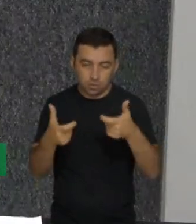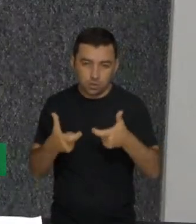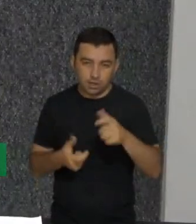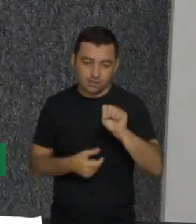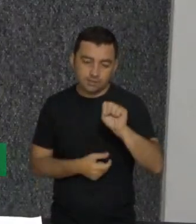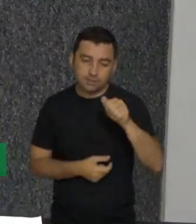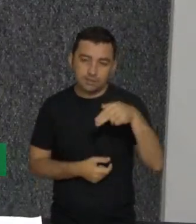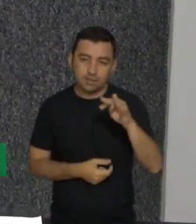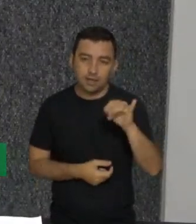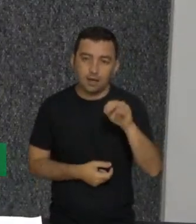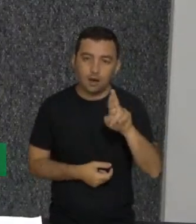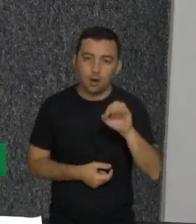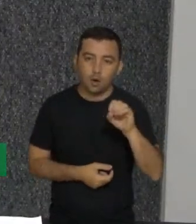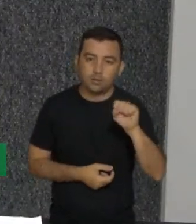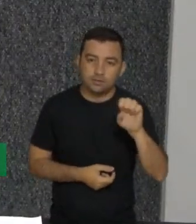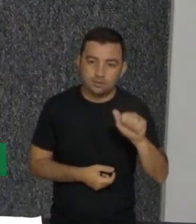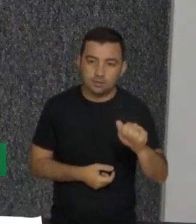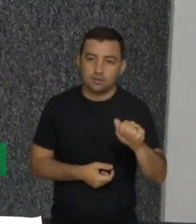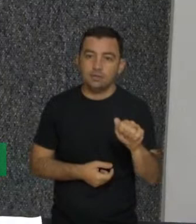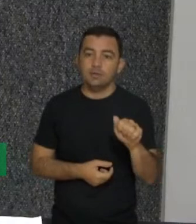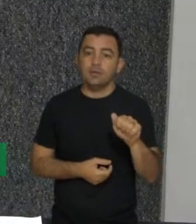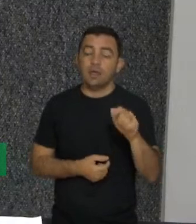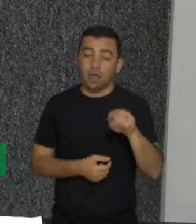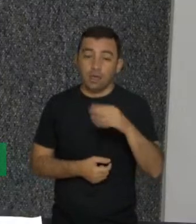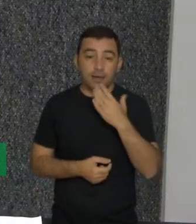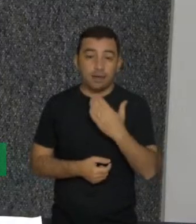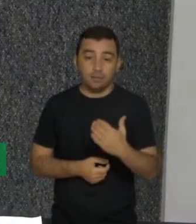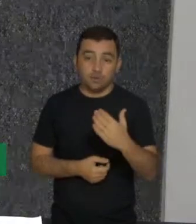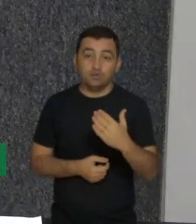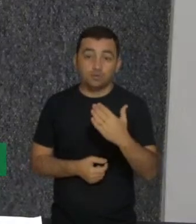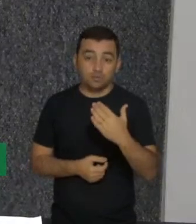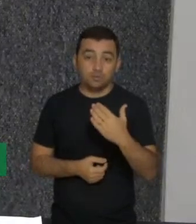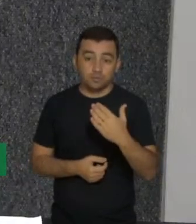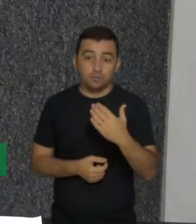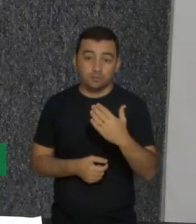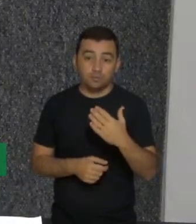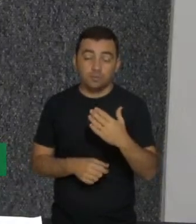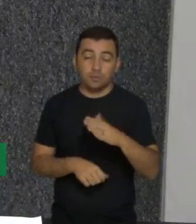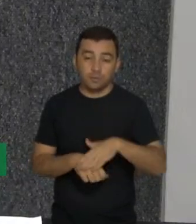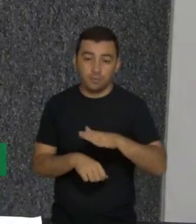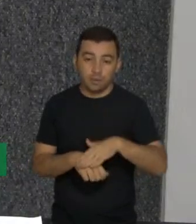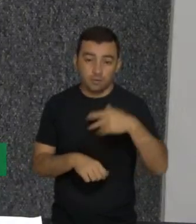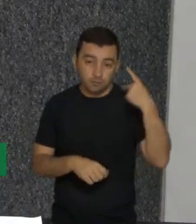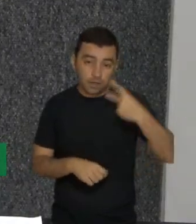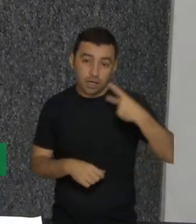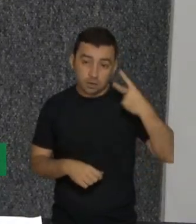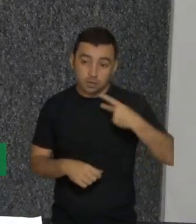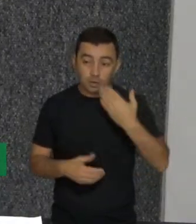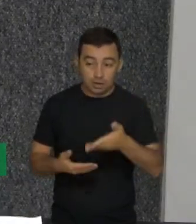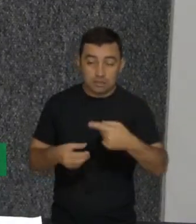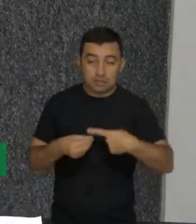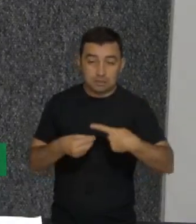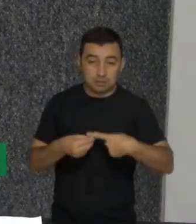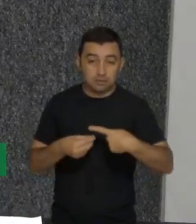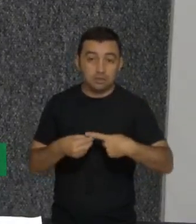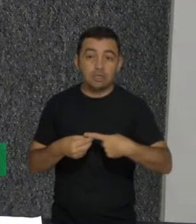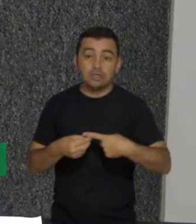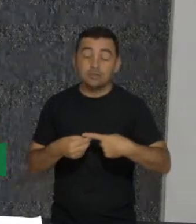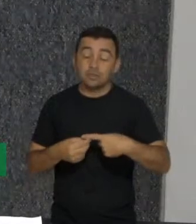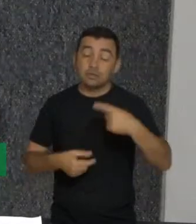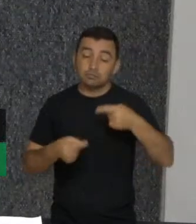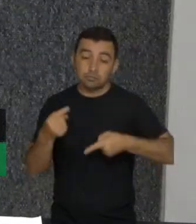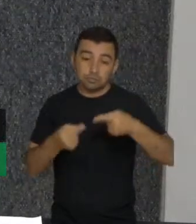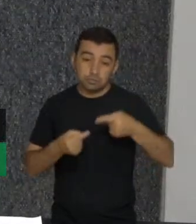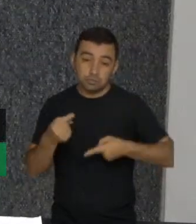Sul o requerimento atende a pedido o pedido de vereadores do município e tem por objetivo debater com a